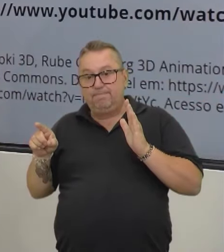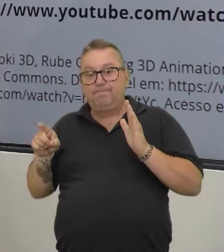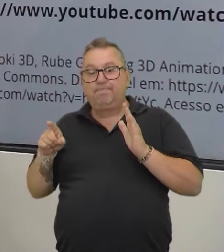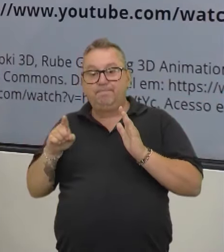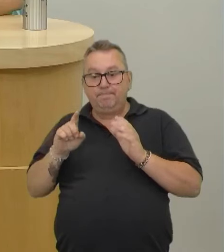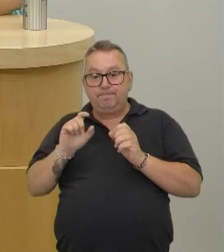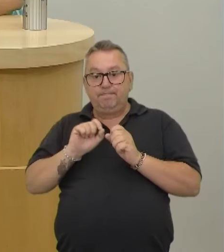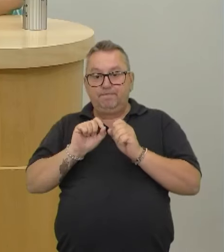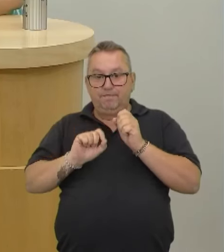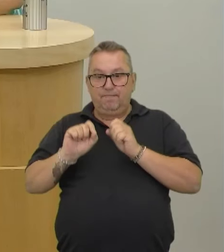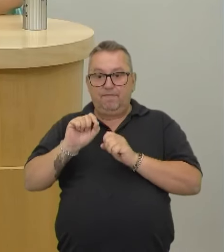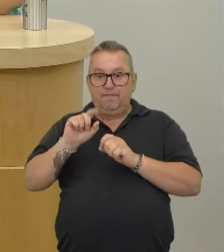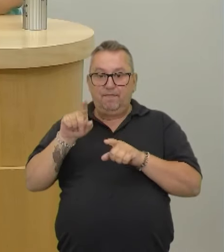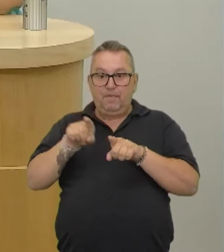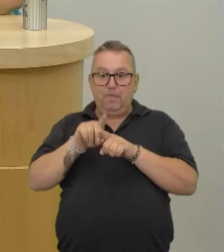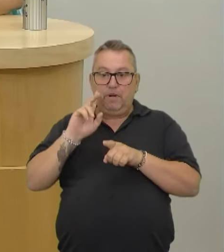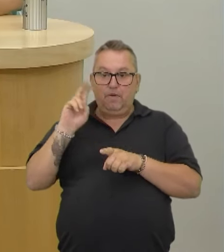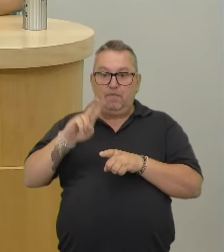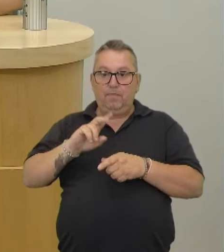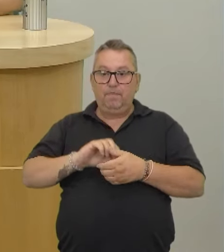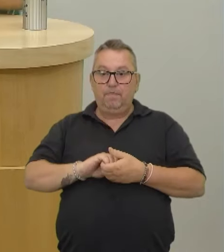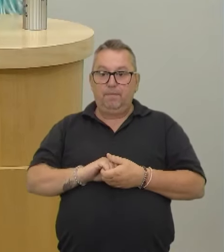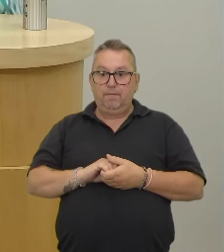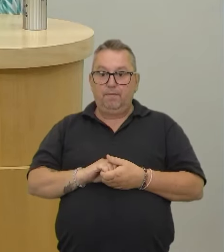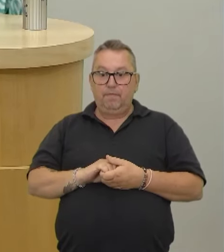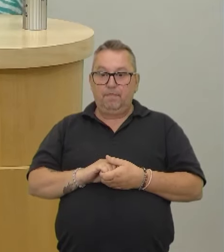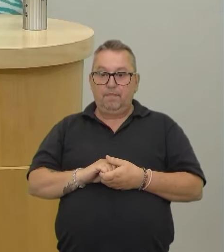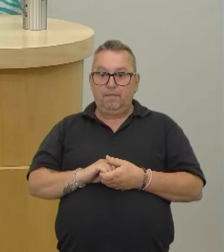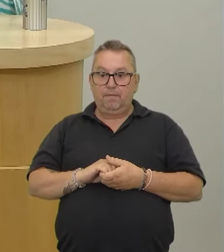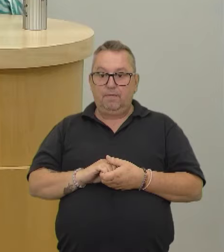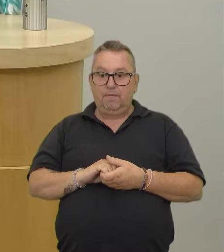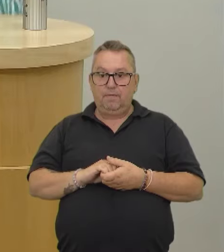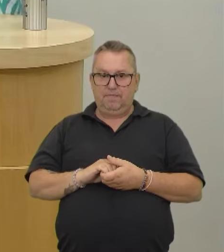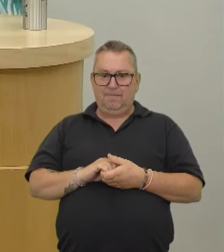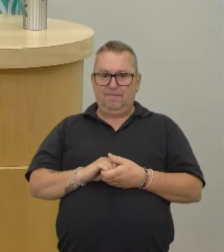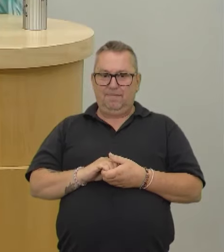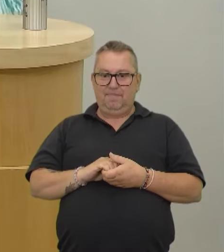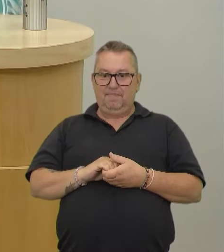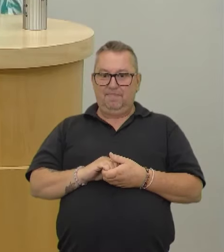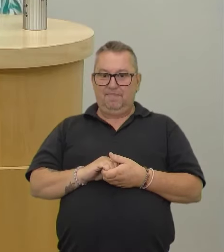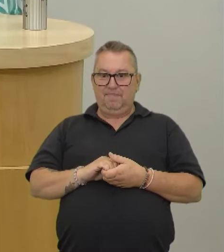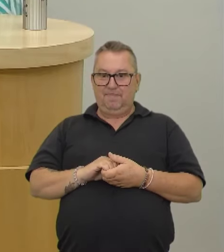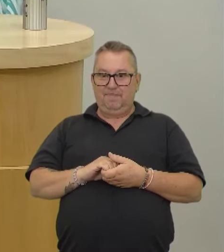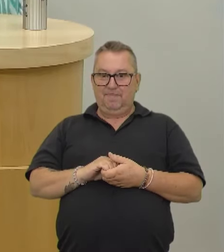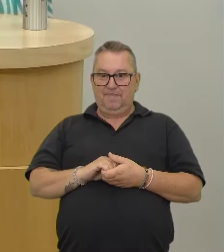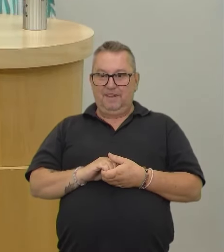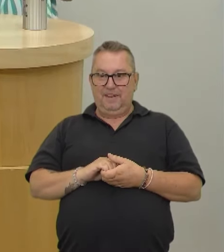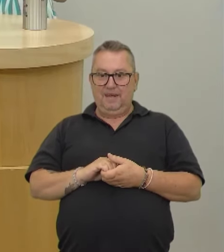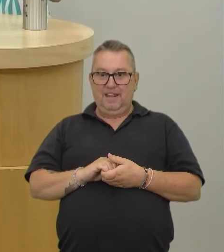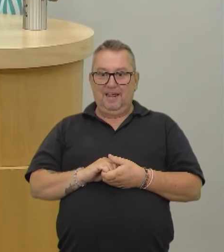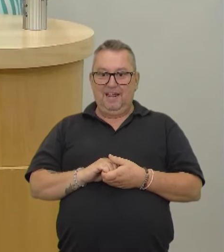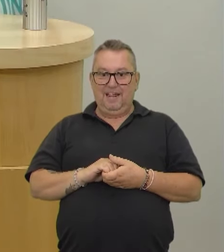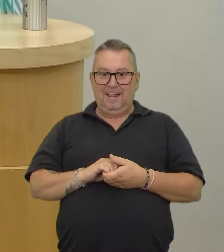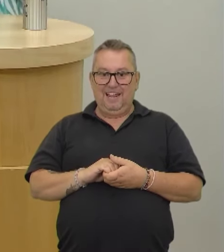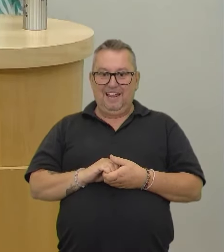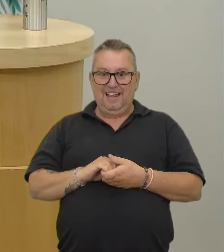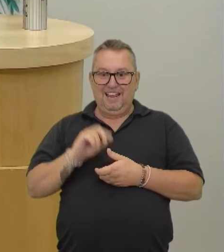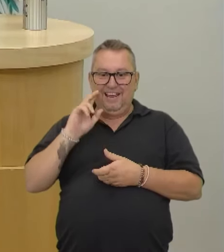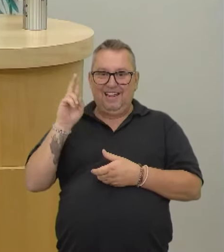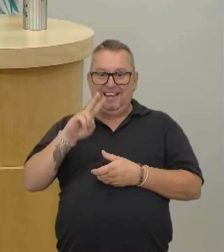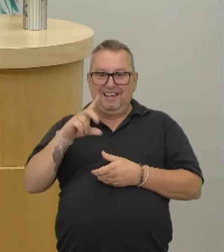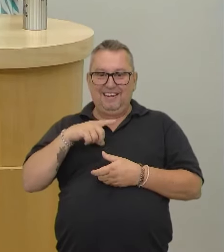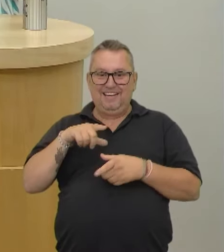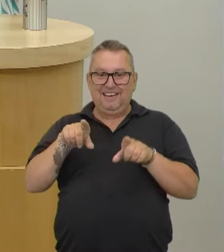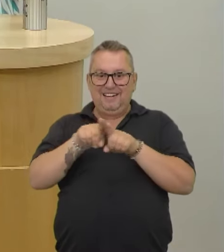Vou fazer a mímica, que eu acabei de ver. Mas eu tô olhando pra 3, eu juro que eu tô. Ele nem viu, o Ivan eu nem só viu. não virei